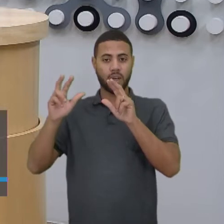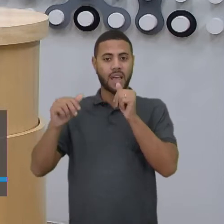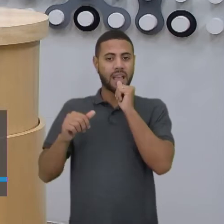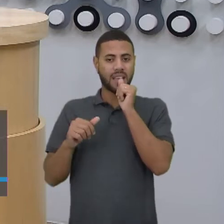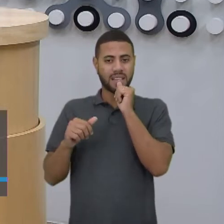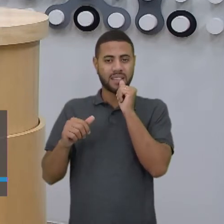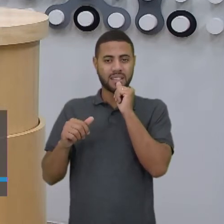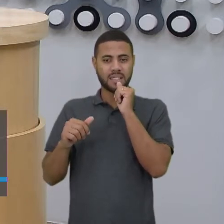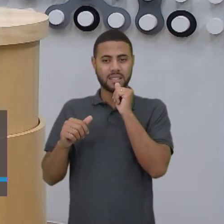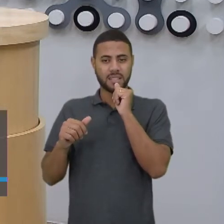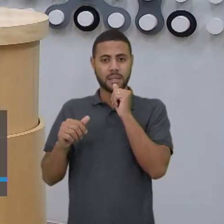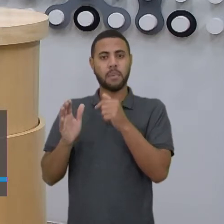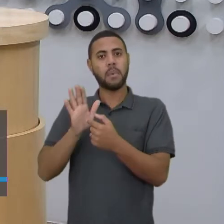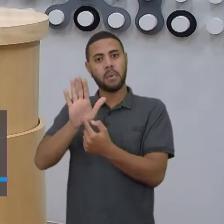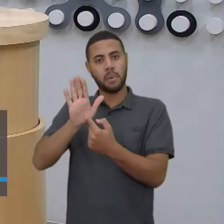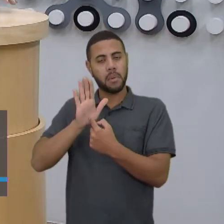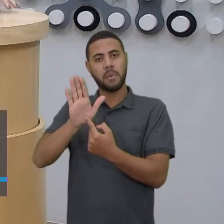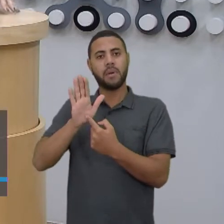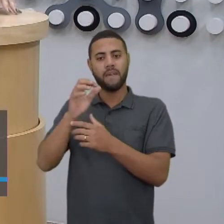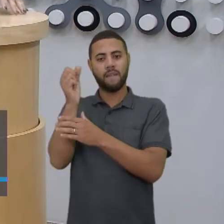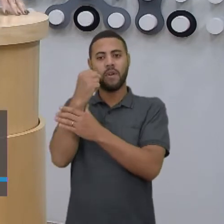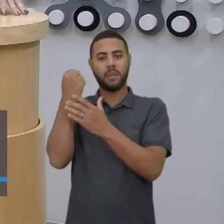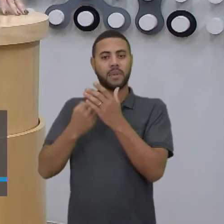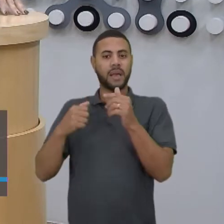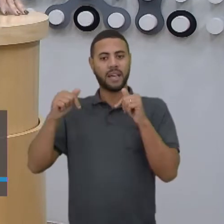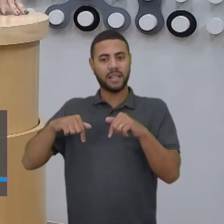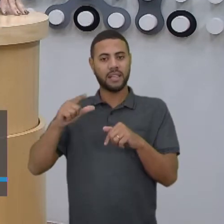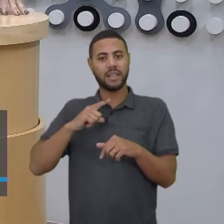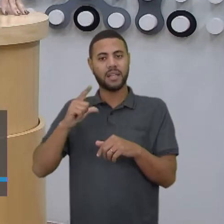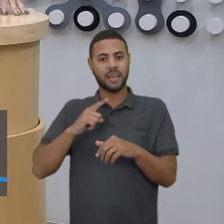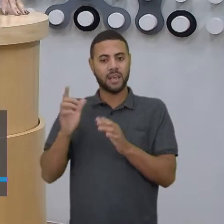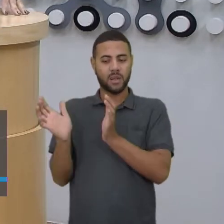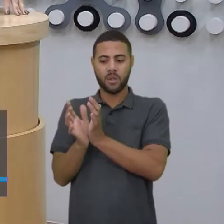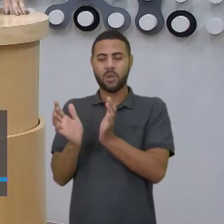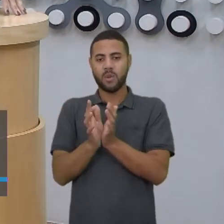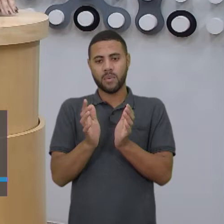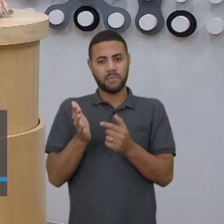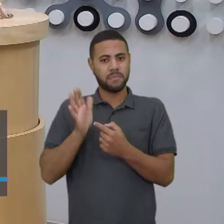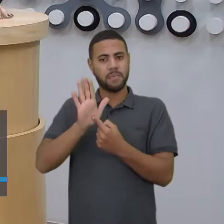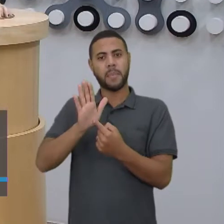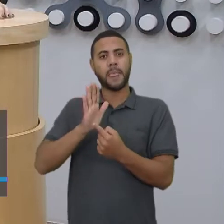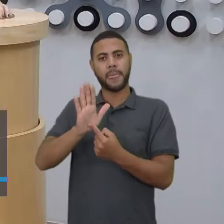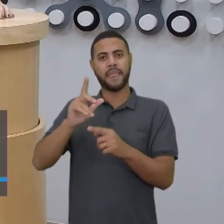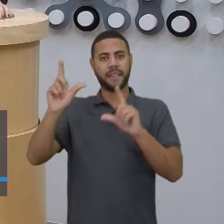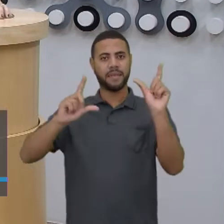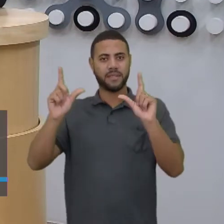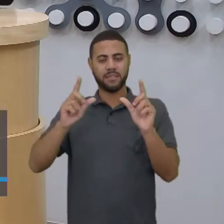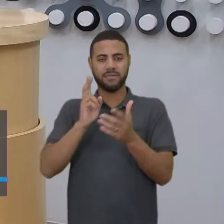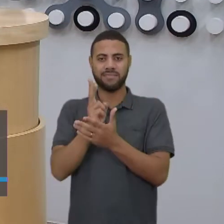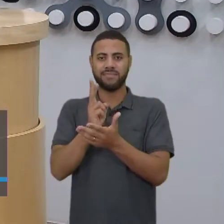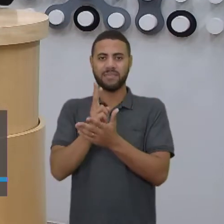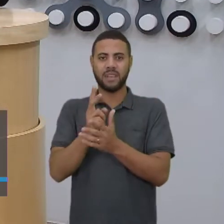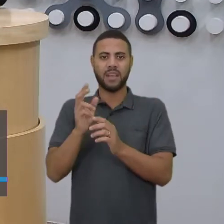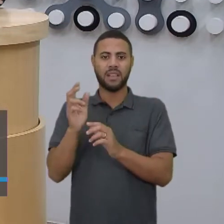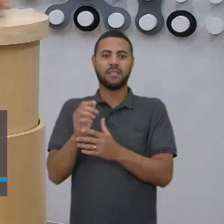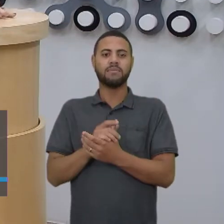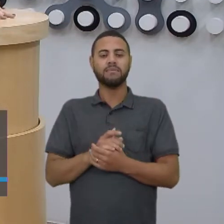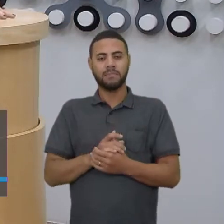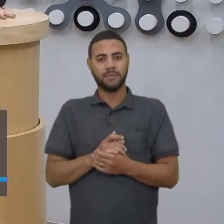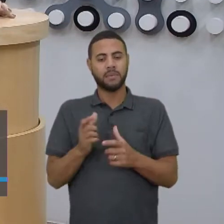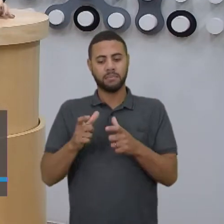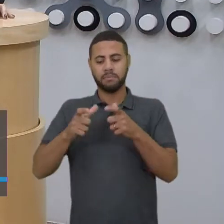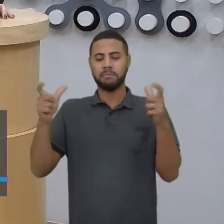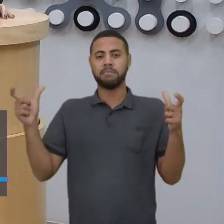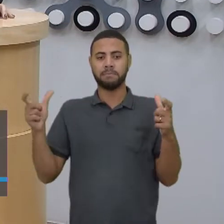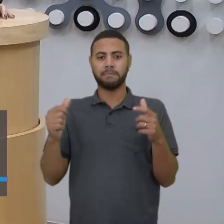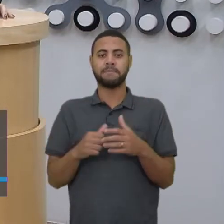aparece um pouco mais. Por quê? Porque nós temos as ligas que são mais apresentadas na rede aberta, que populariza mais, né? Eu lembro